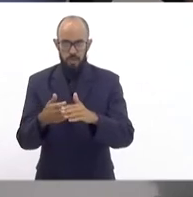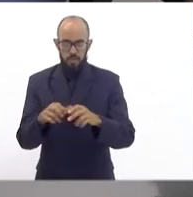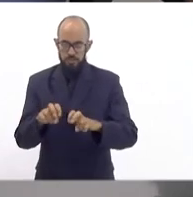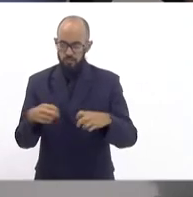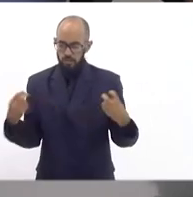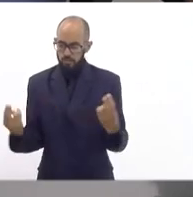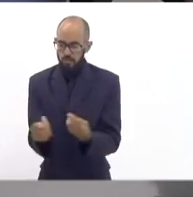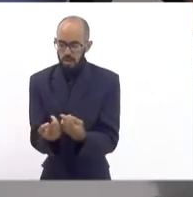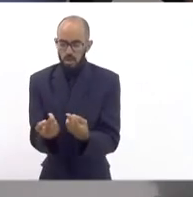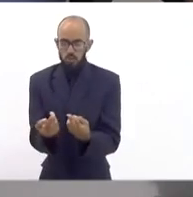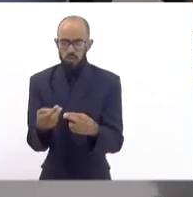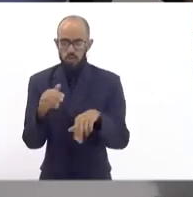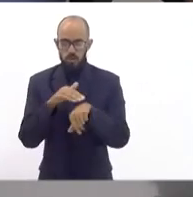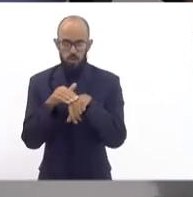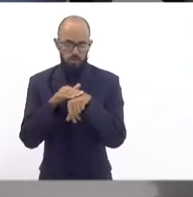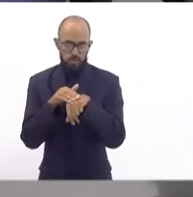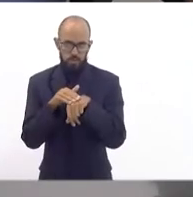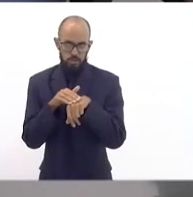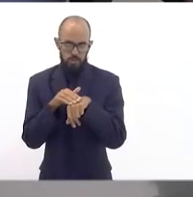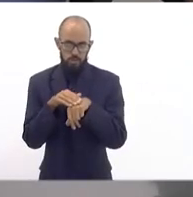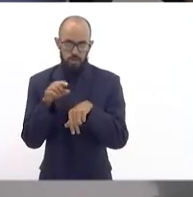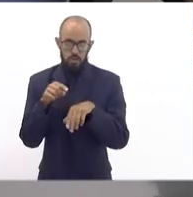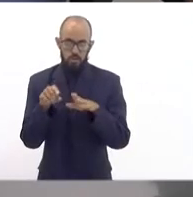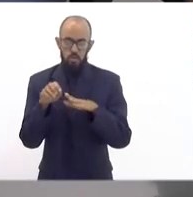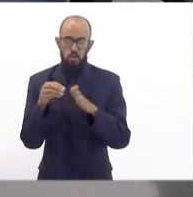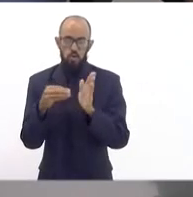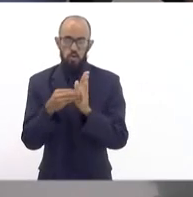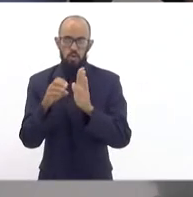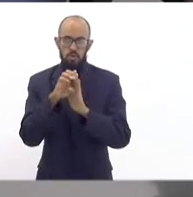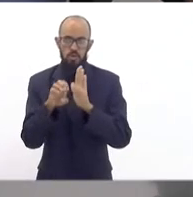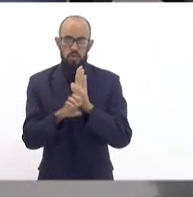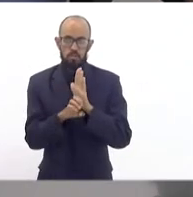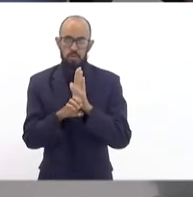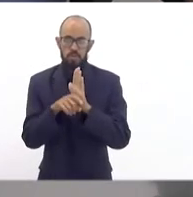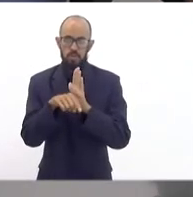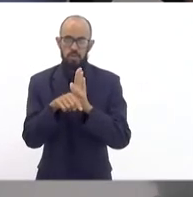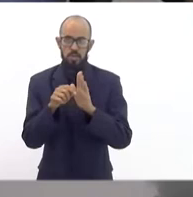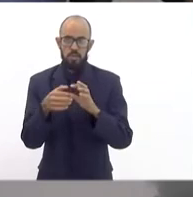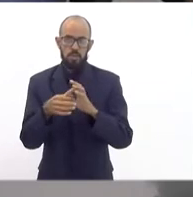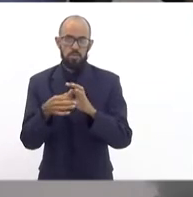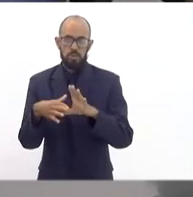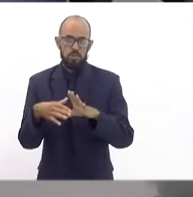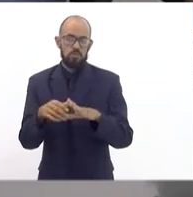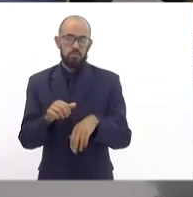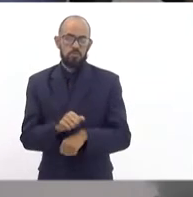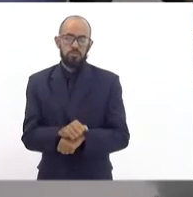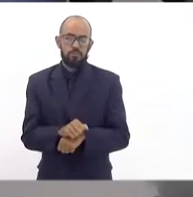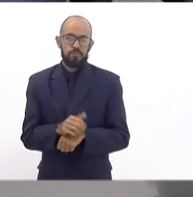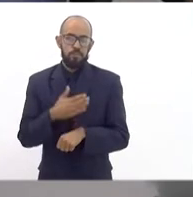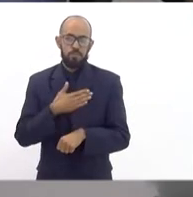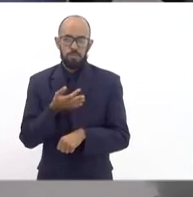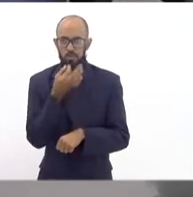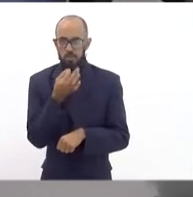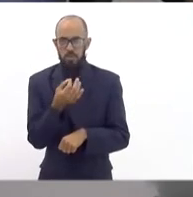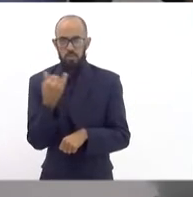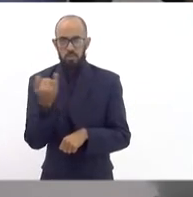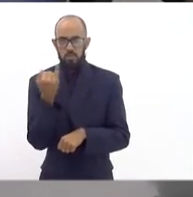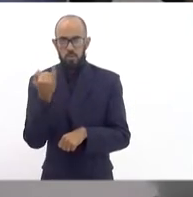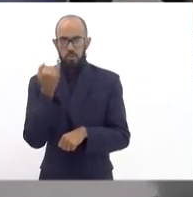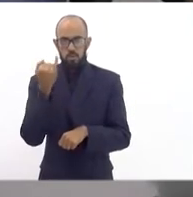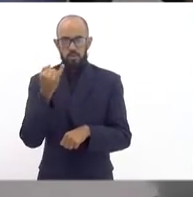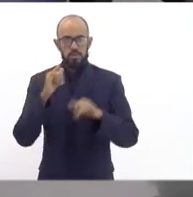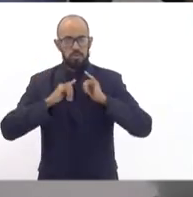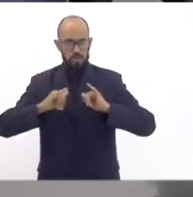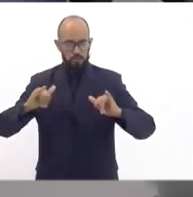e ele colocou isso na ementa da deliberação. Ou seja, é muito importante, no meu ponto de vista, esse recado.